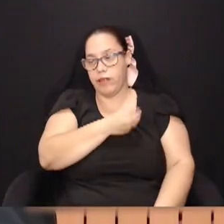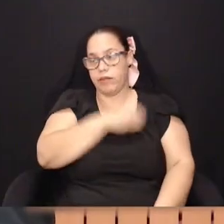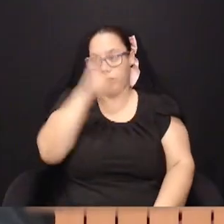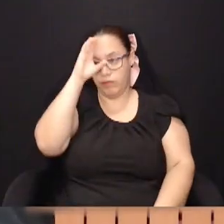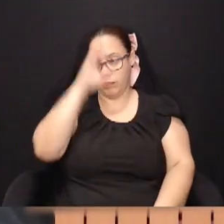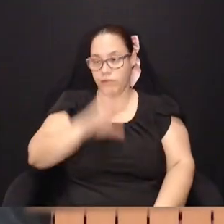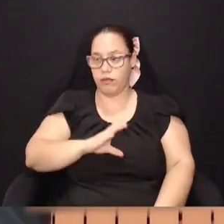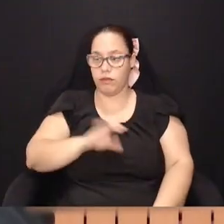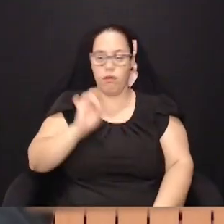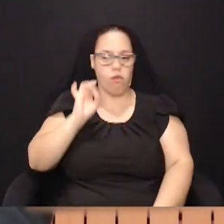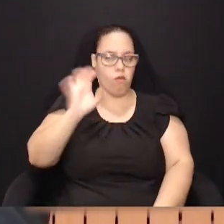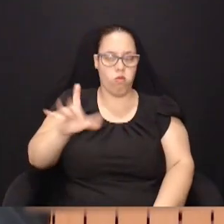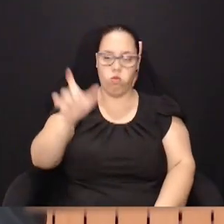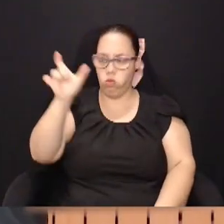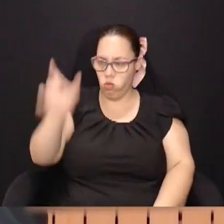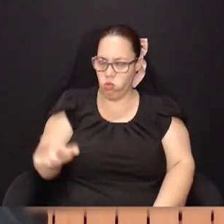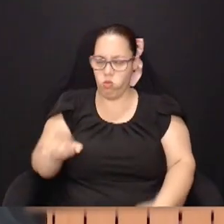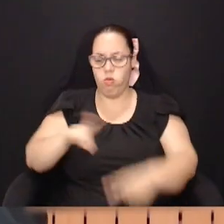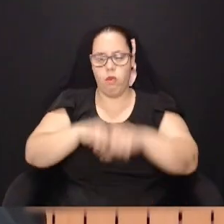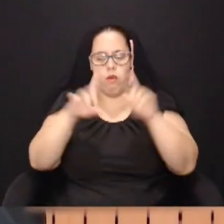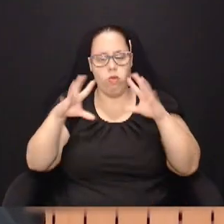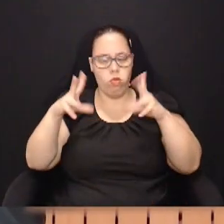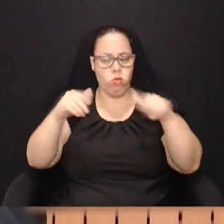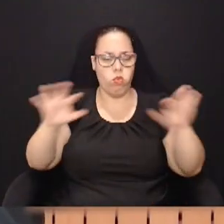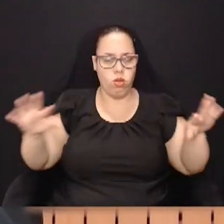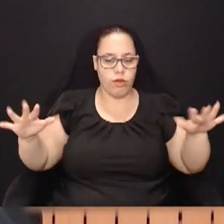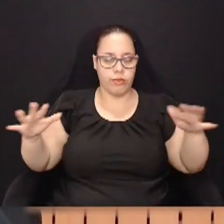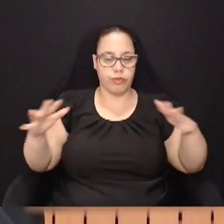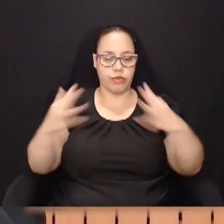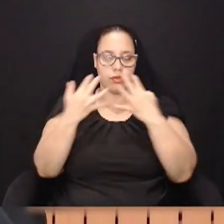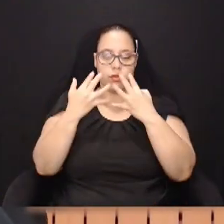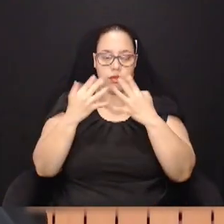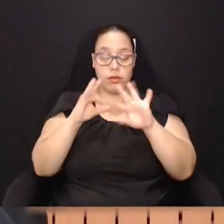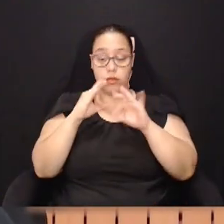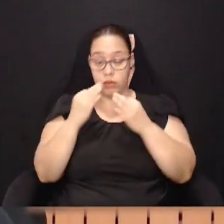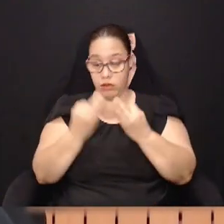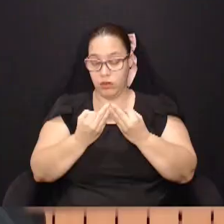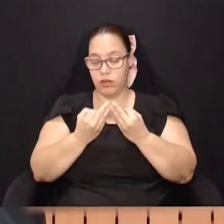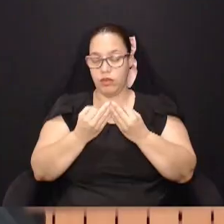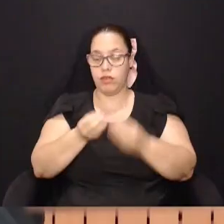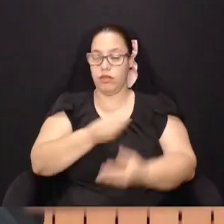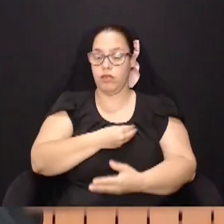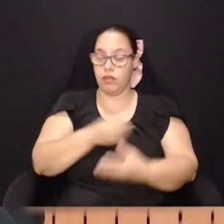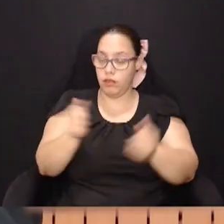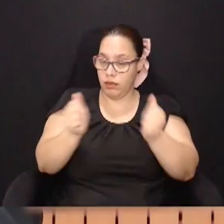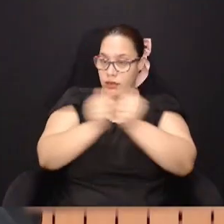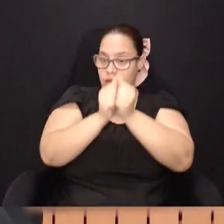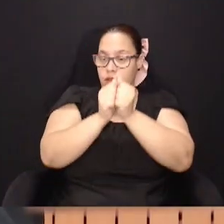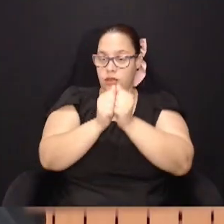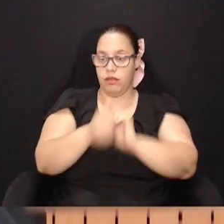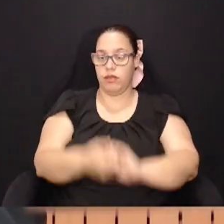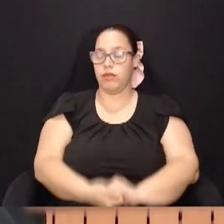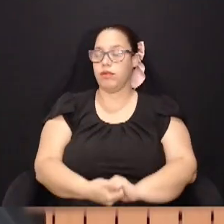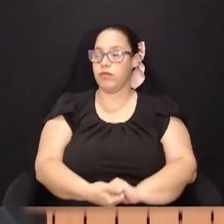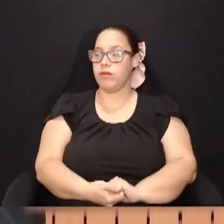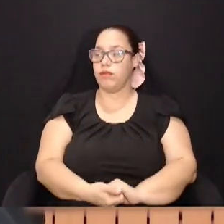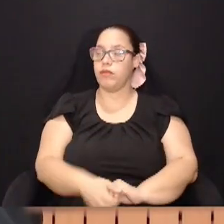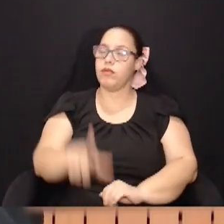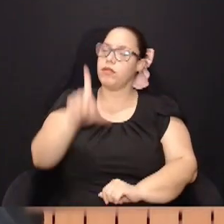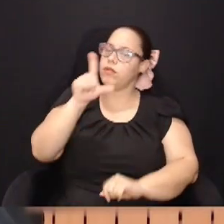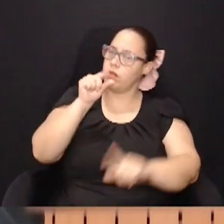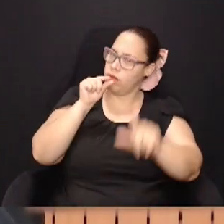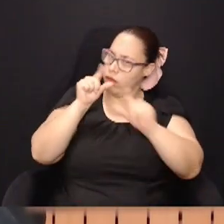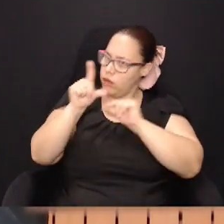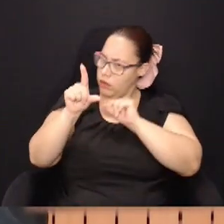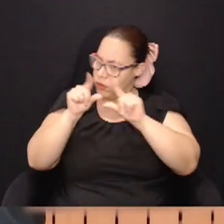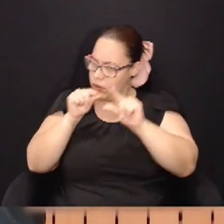desses cidadãos, mas também de todo um conjunto familiar, que convive junto a esse cidadão. Alternativamente, pela